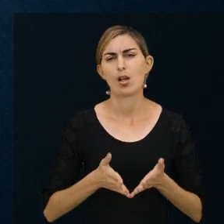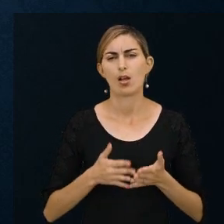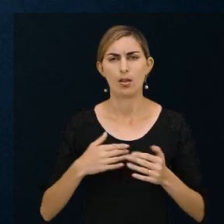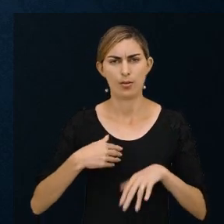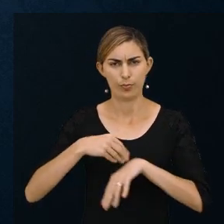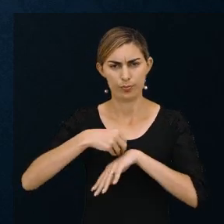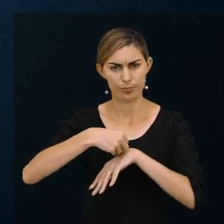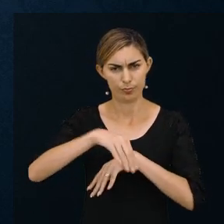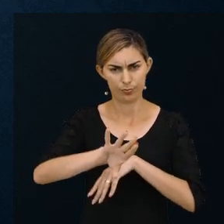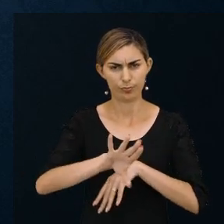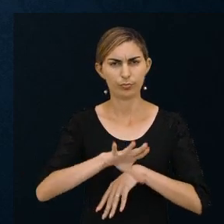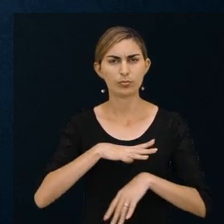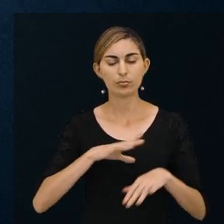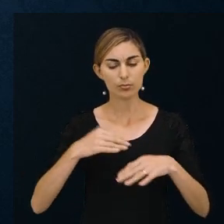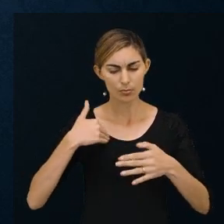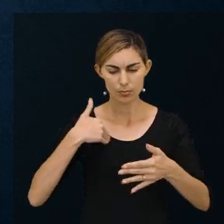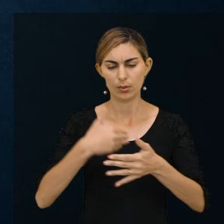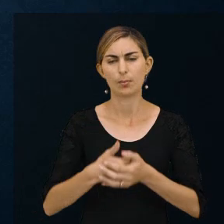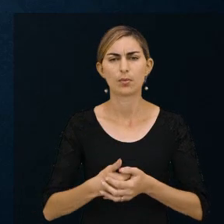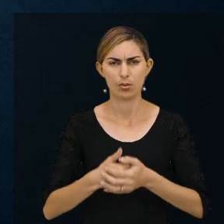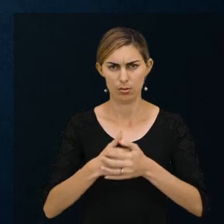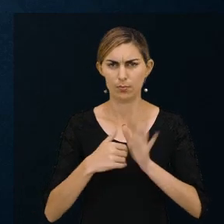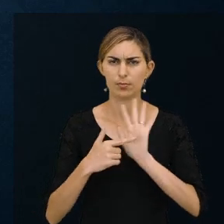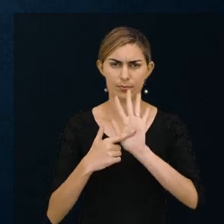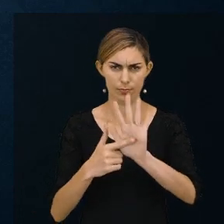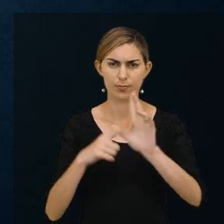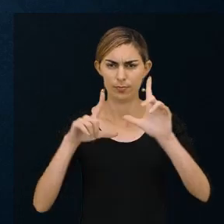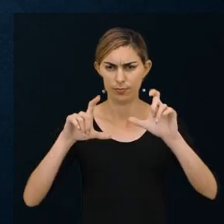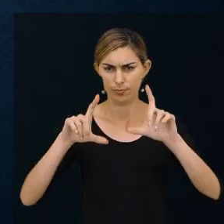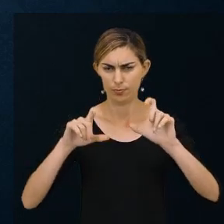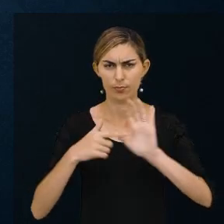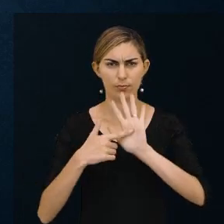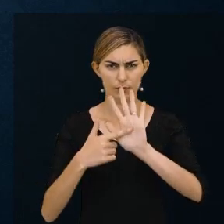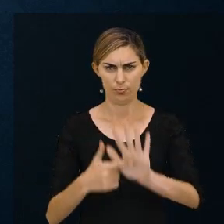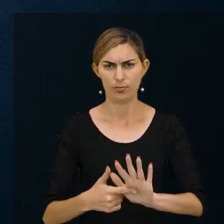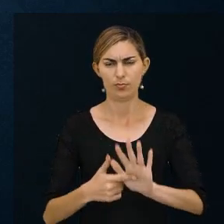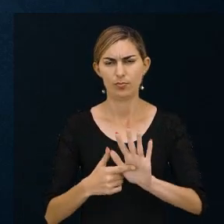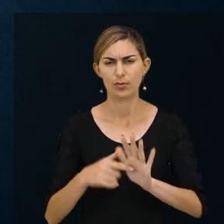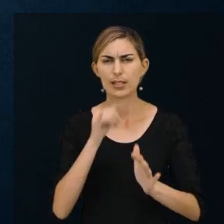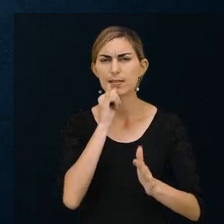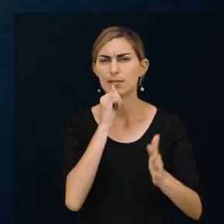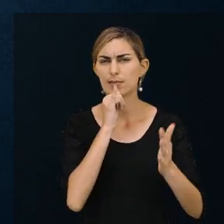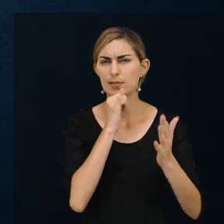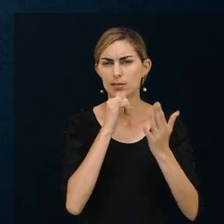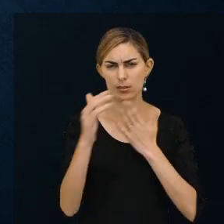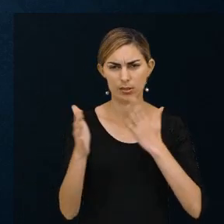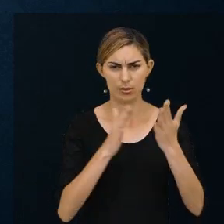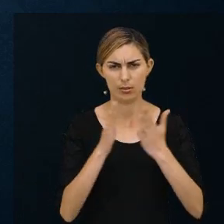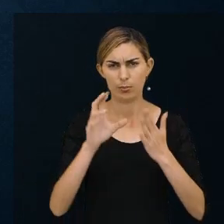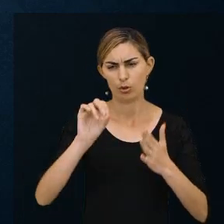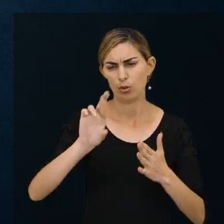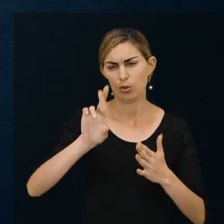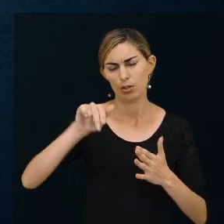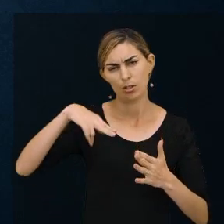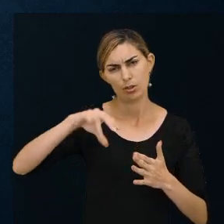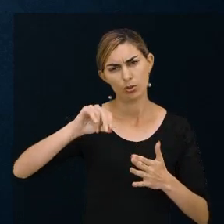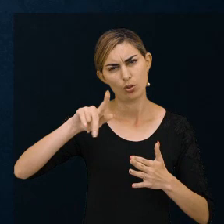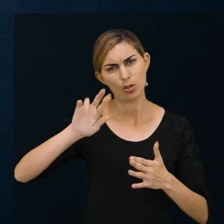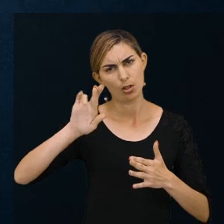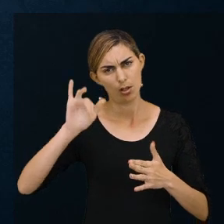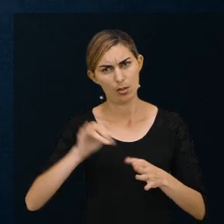Já eu estou trazendo na próxima imagem para vocês o exemplo de